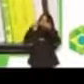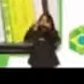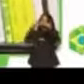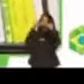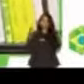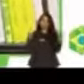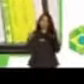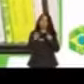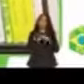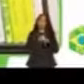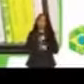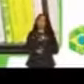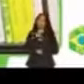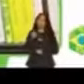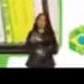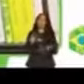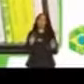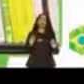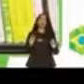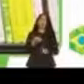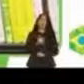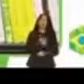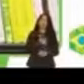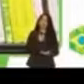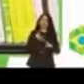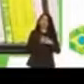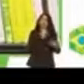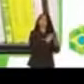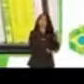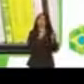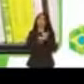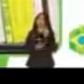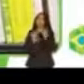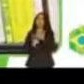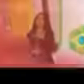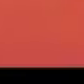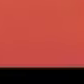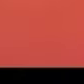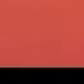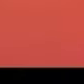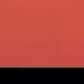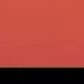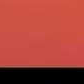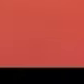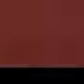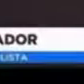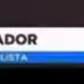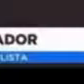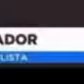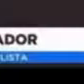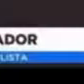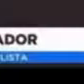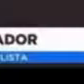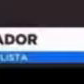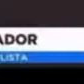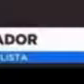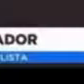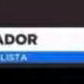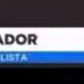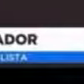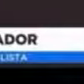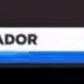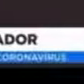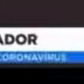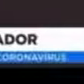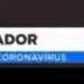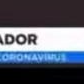direito à vida de milhões de brasileiros e milhares que já se foram, infelizmente. É mesmo, é? Não há nenhuma razão para pânico,